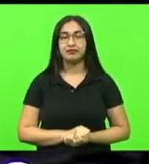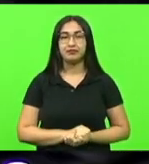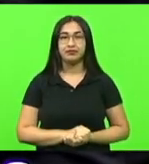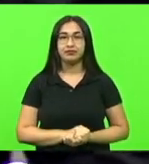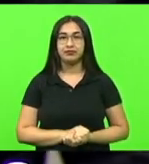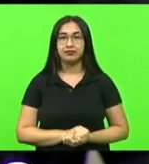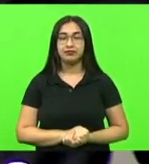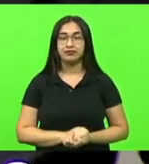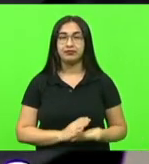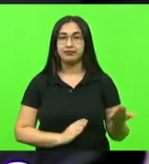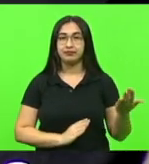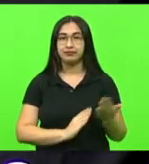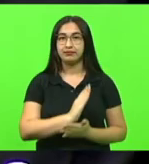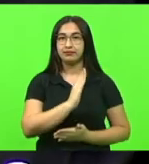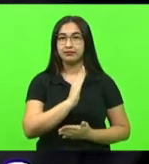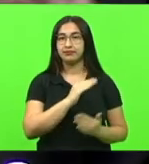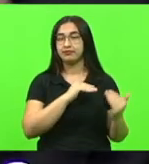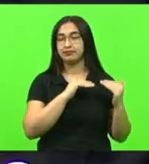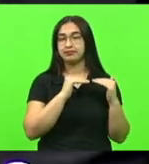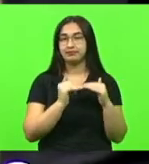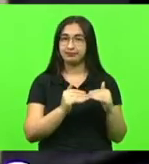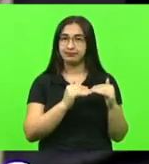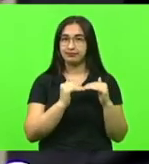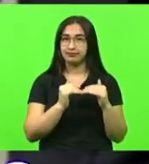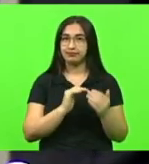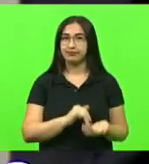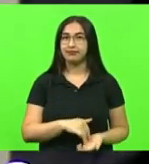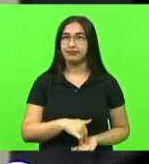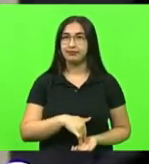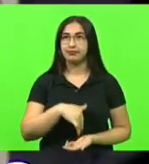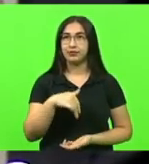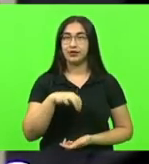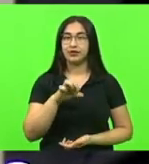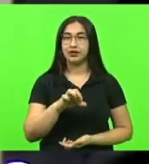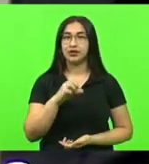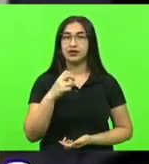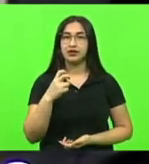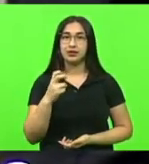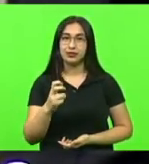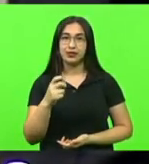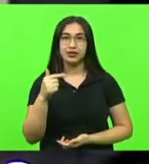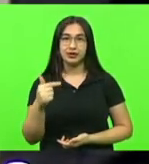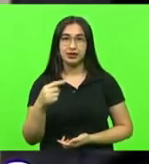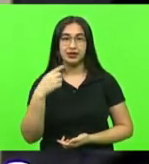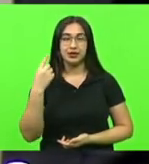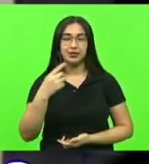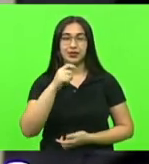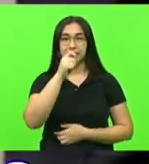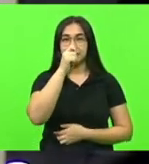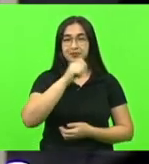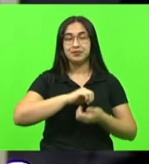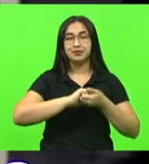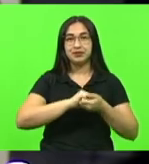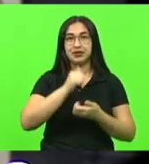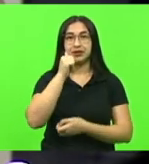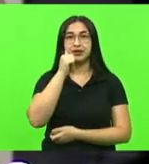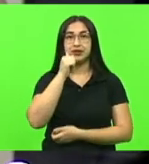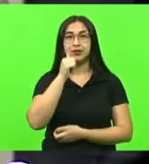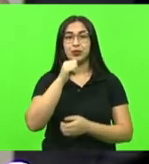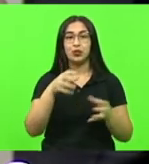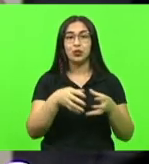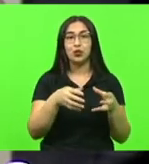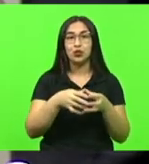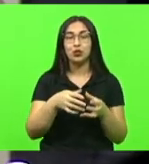permaneçam como se encontram. Aprovado por unanimidade. Moção 957, autor deputado João Amin, cumprimentando a rede feminina